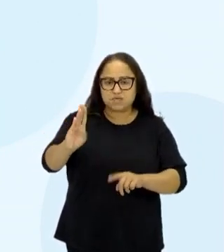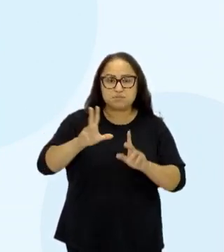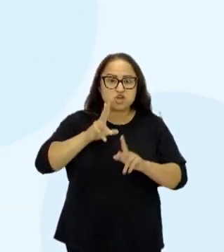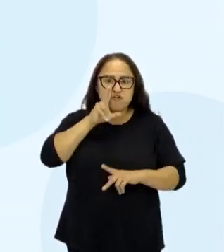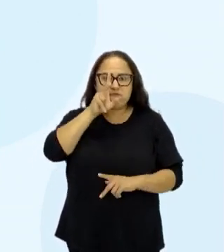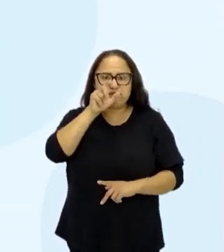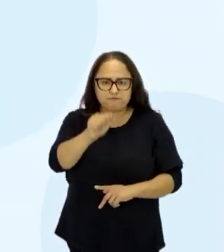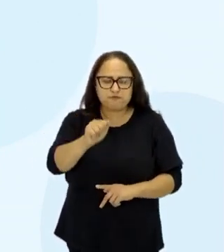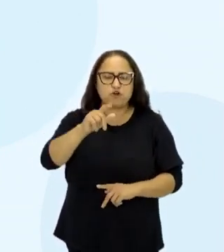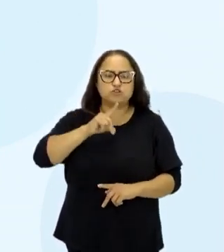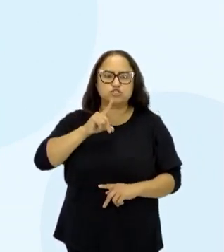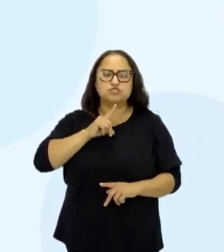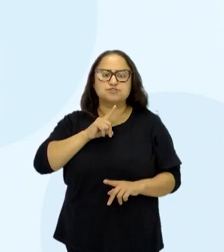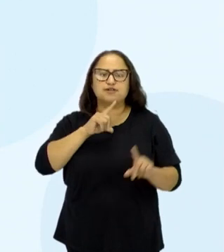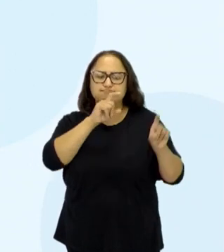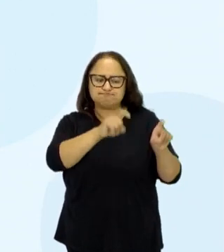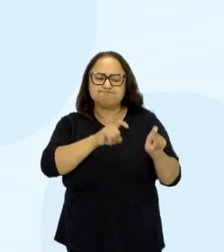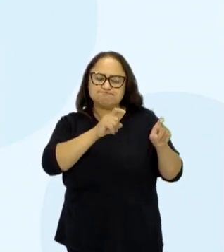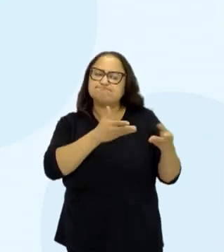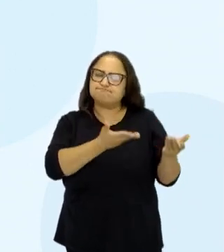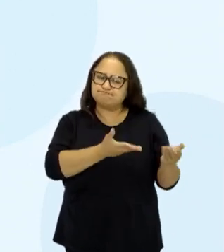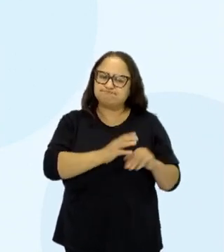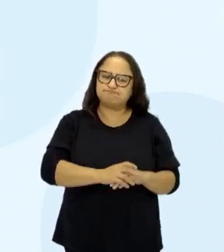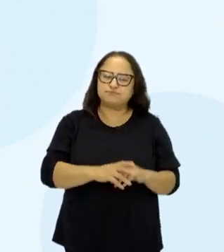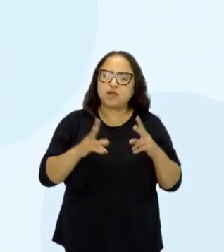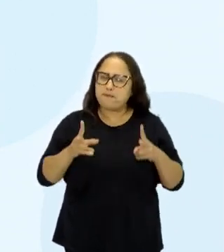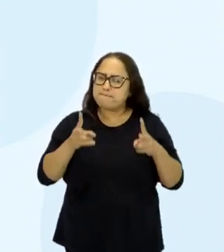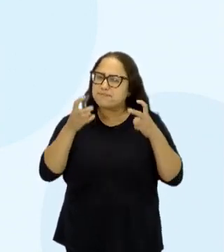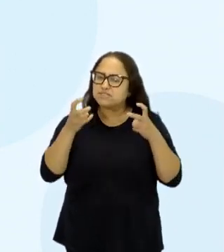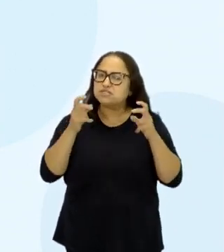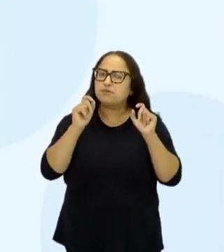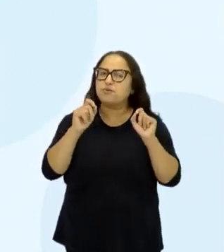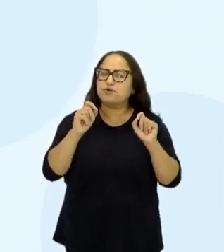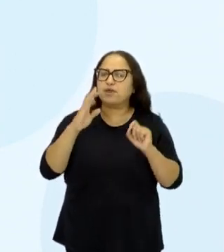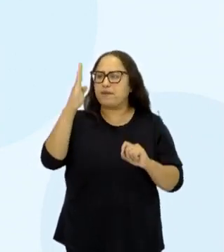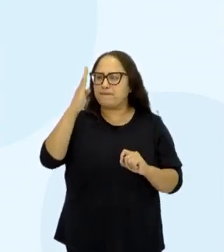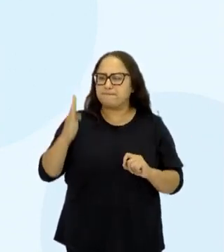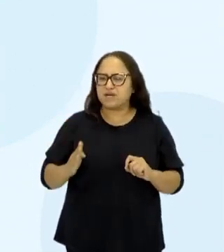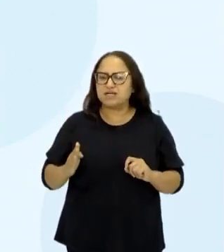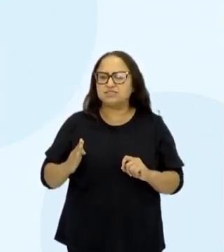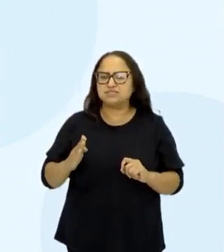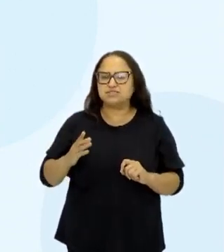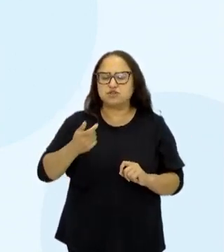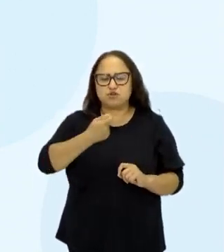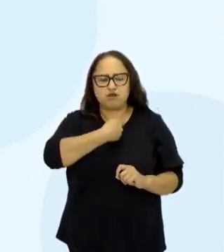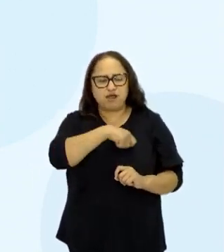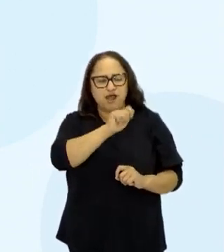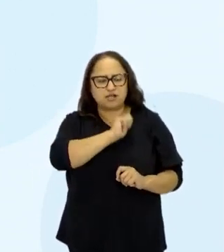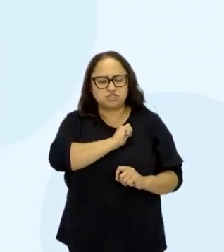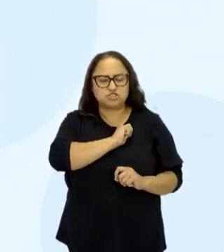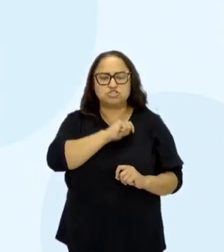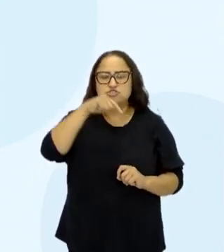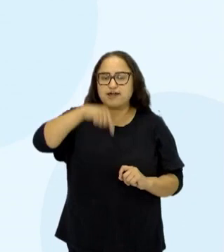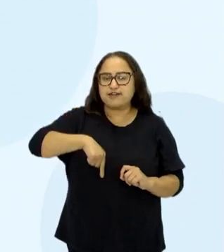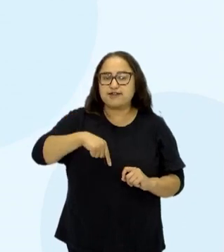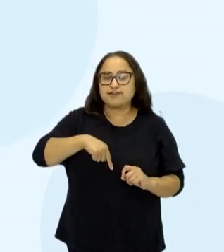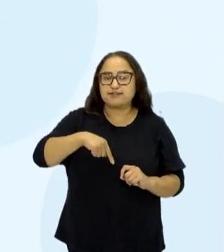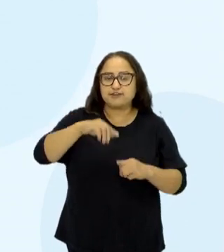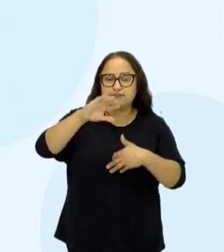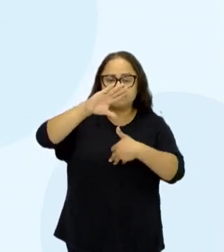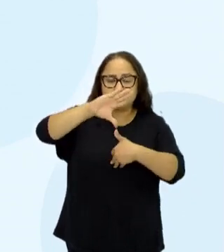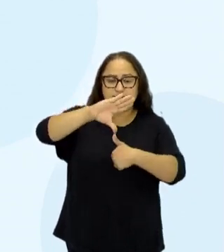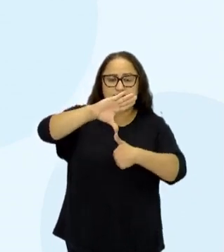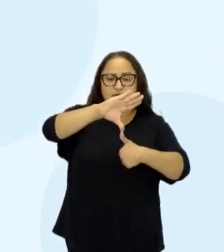fortemente aí nessa produção agrícola. Então, a gente percebe aí que o Brasil e a Argentina aqui na América do Sul são países aí que são